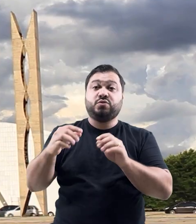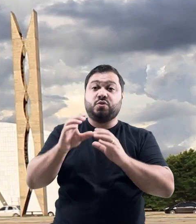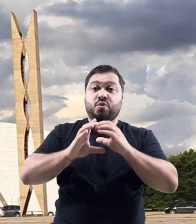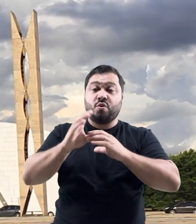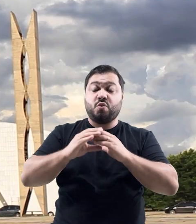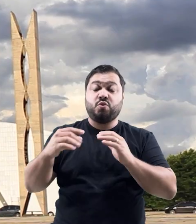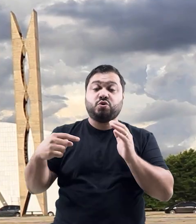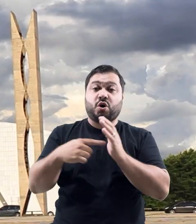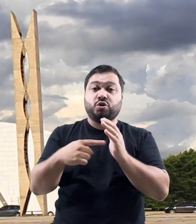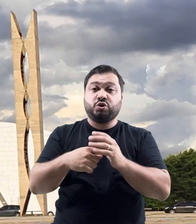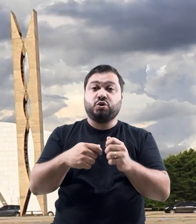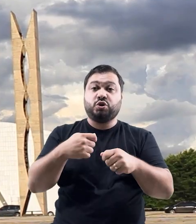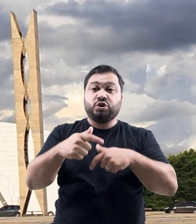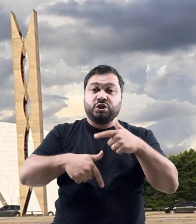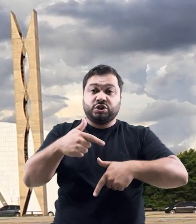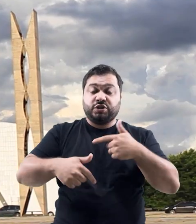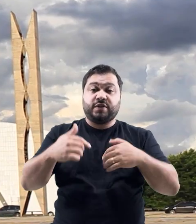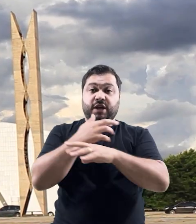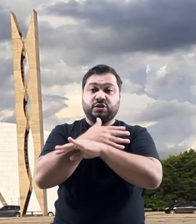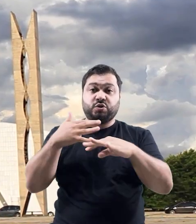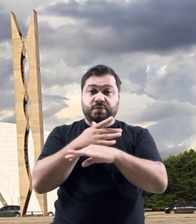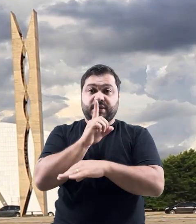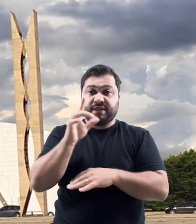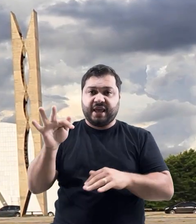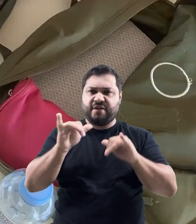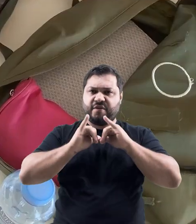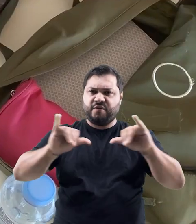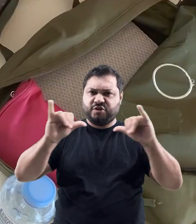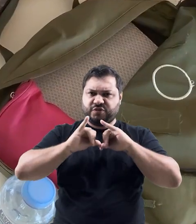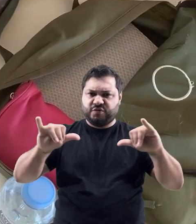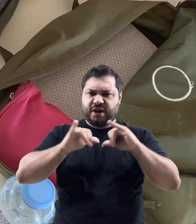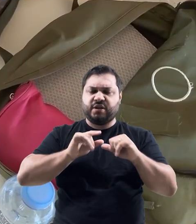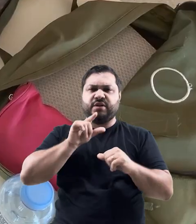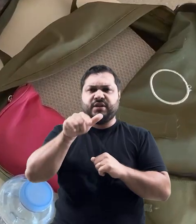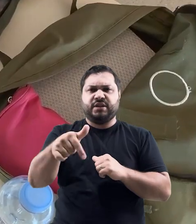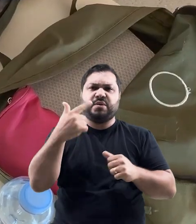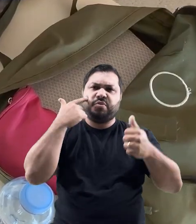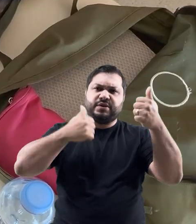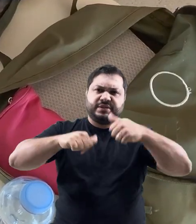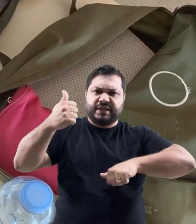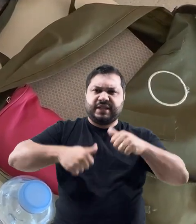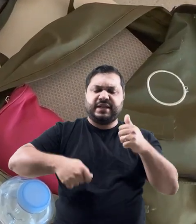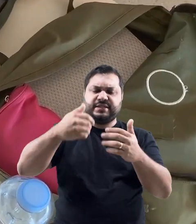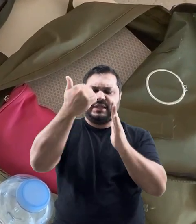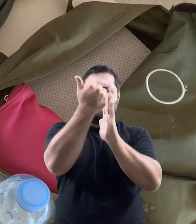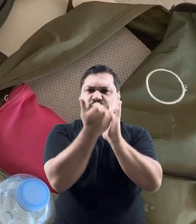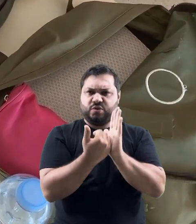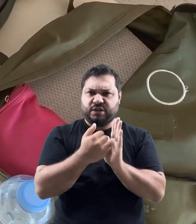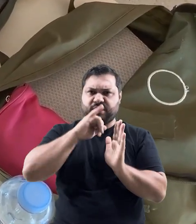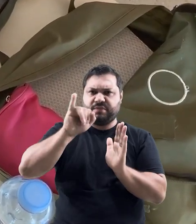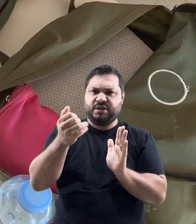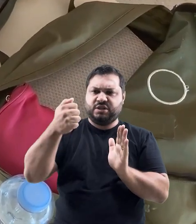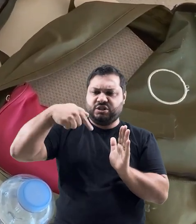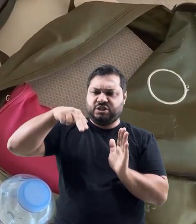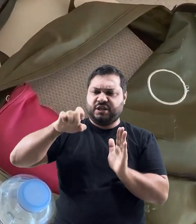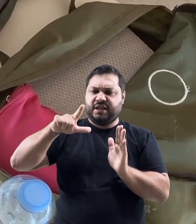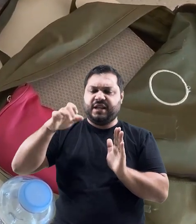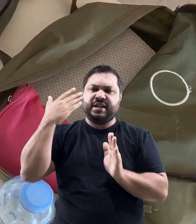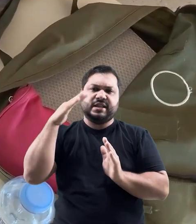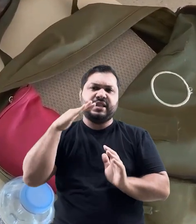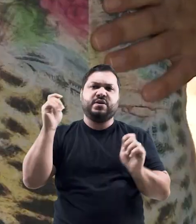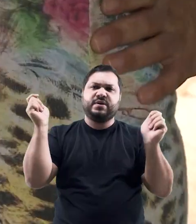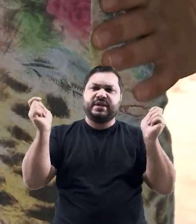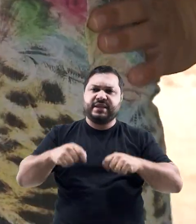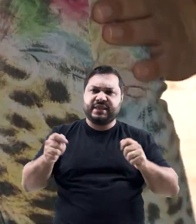de atividades urbanas do Distrito Federal foi divulgado. Após analisar o cronograma, Jaqueline entendeu que